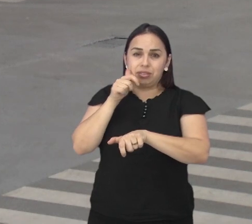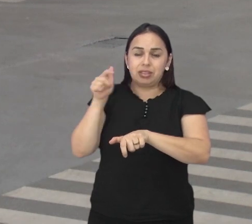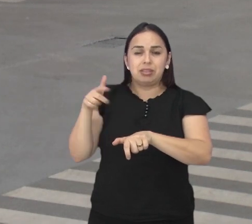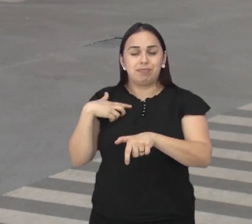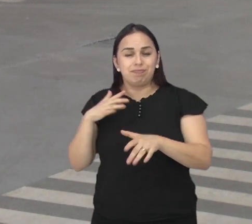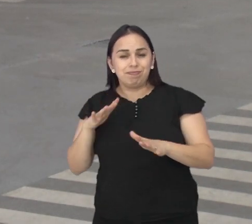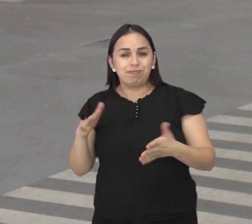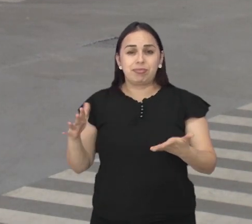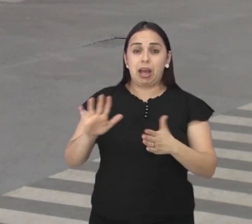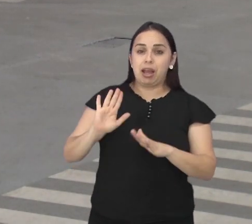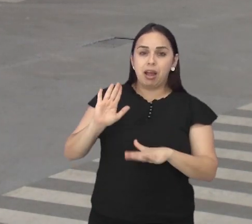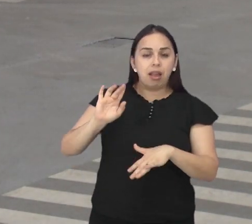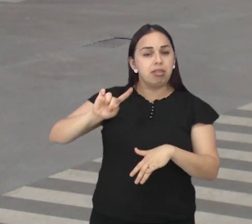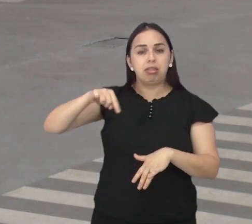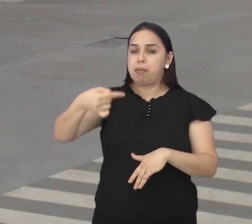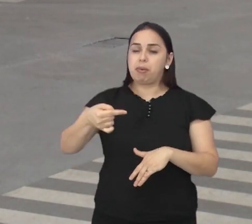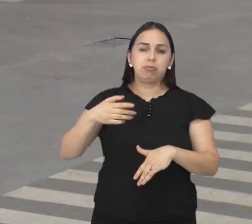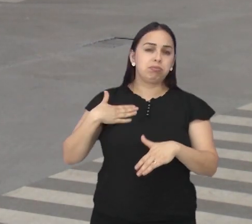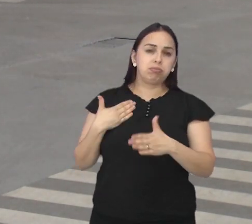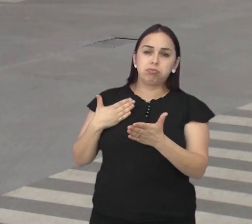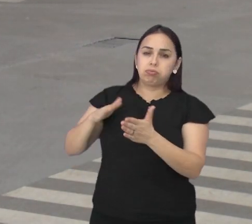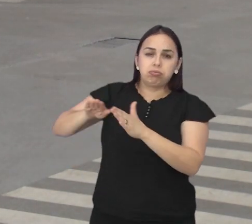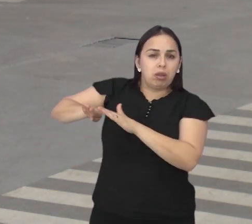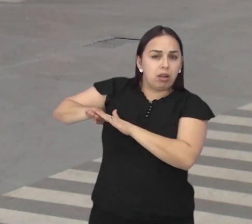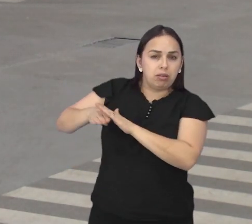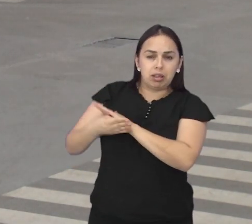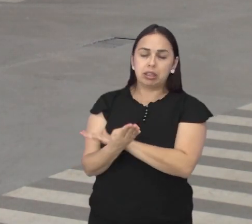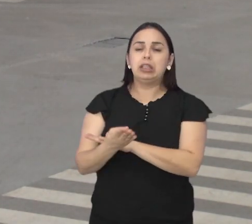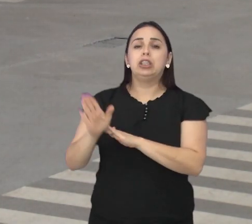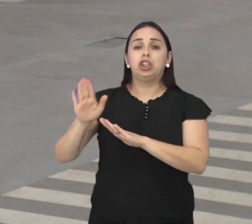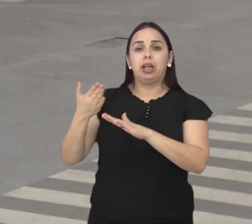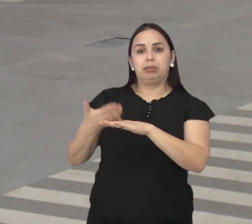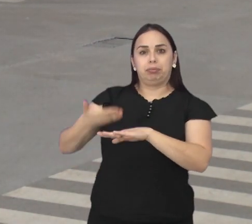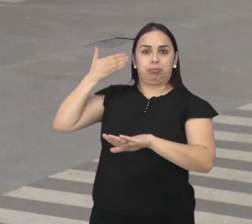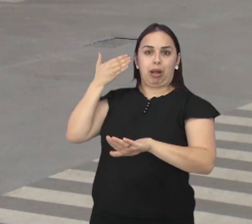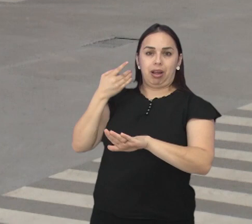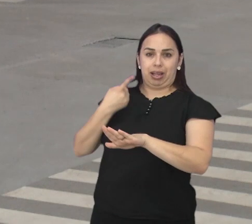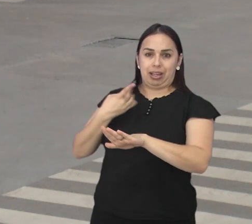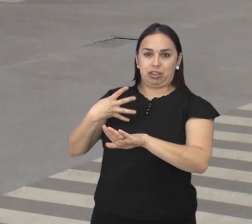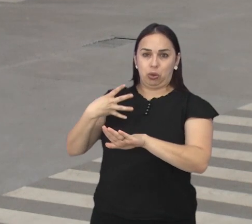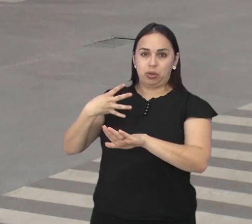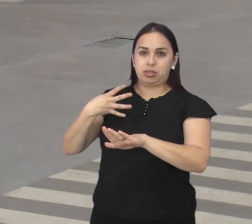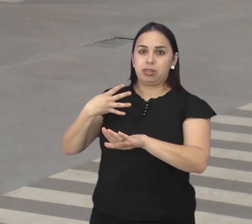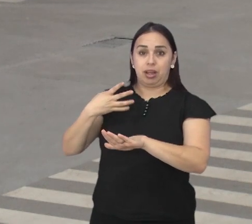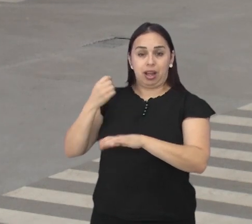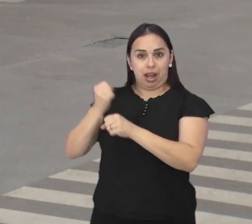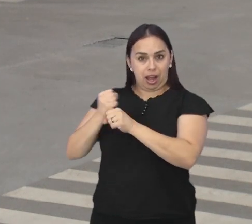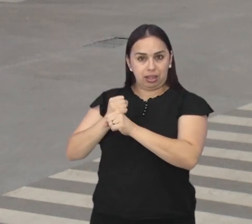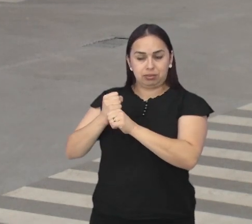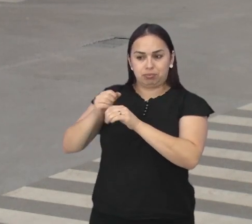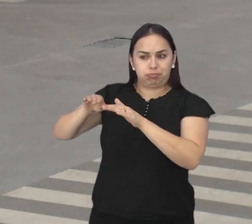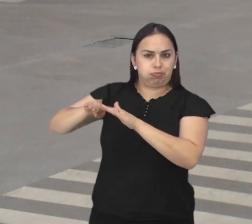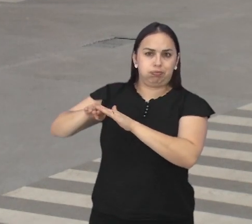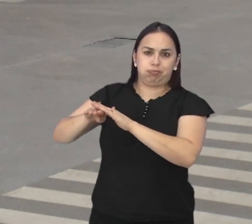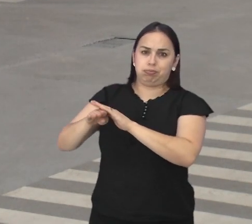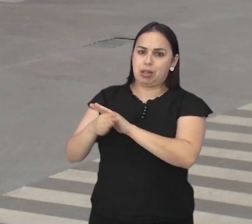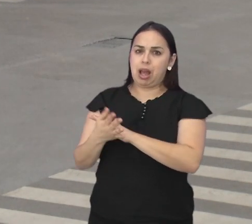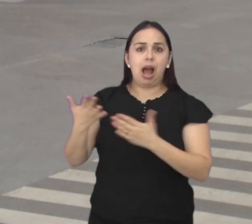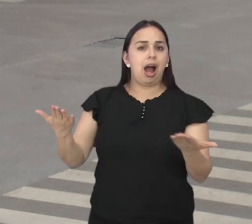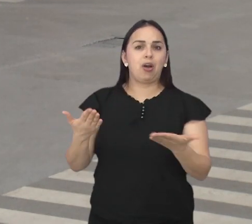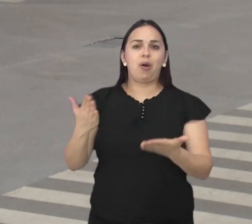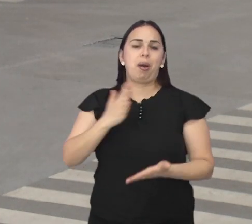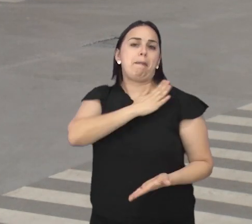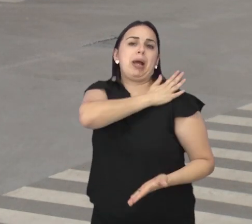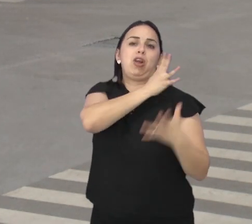mulher mexendo no carro. Mas depois, com o passar do tempo, que já faz 14 anos que eu tô aqui, é muito